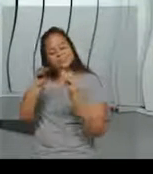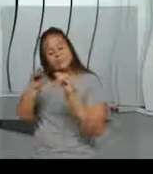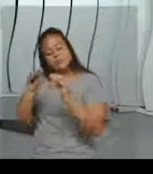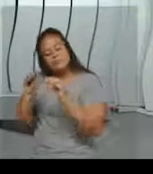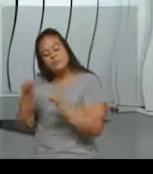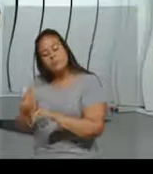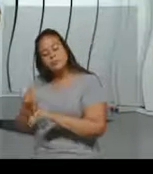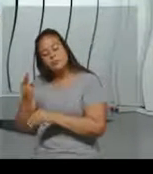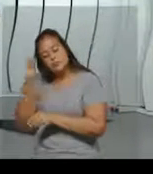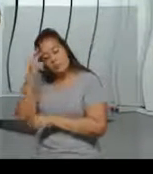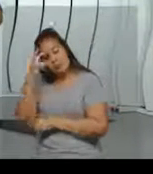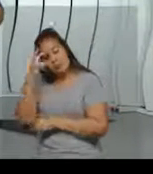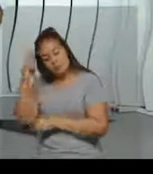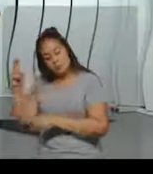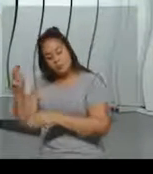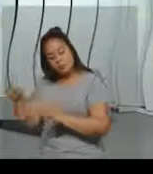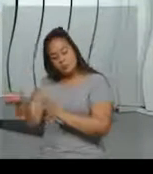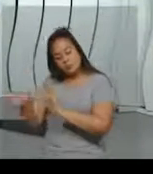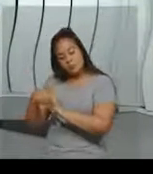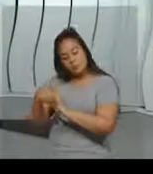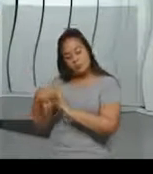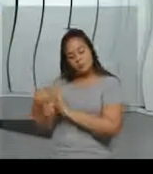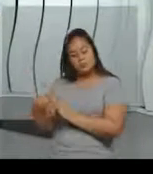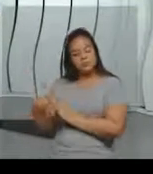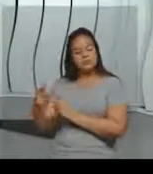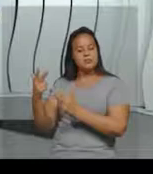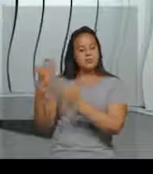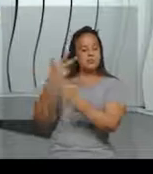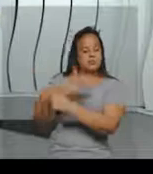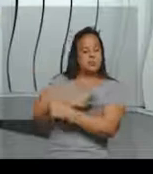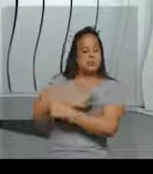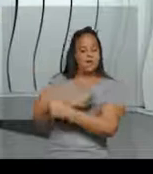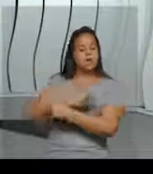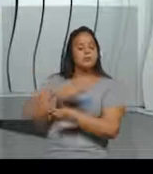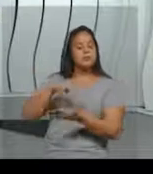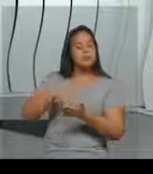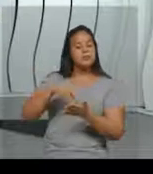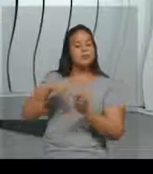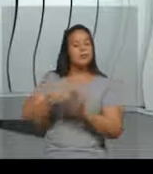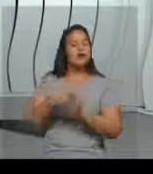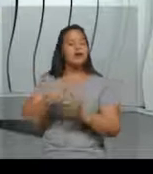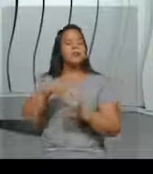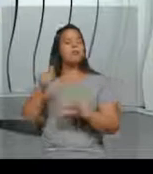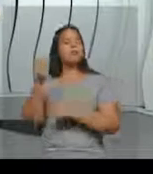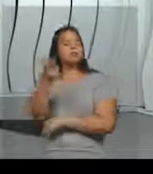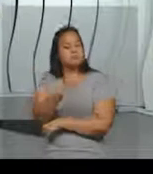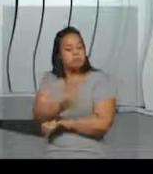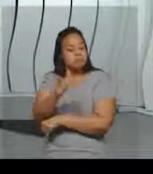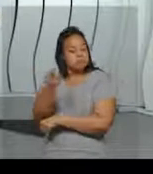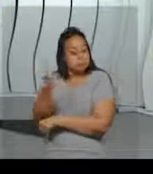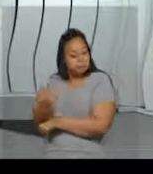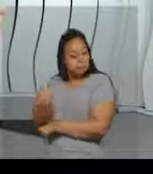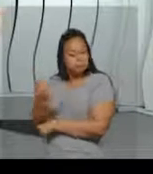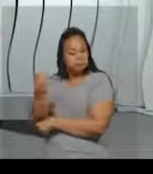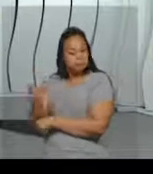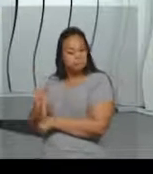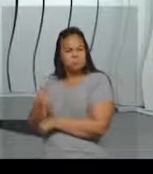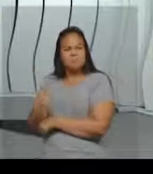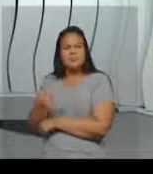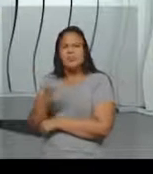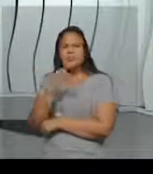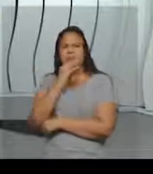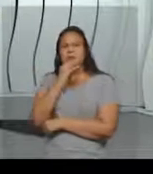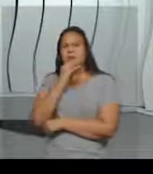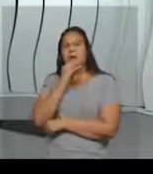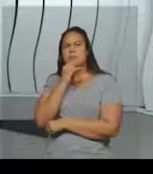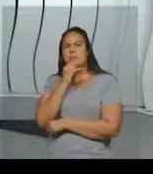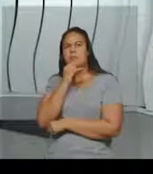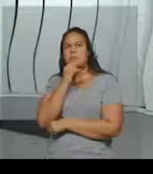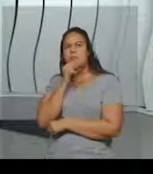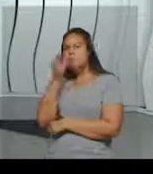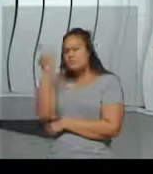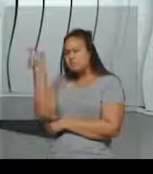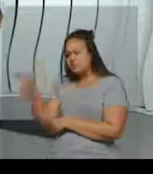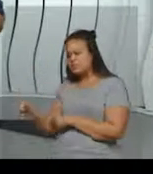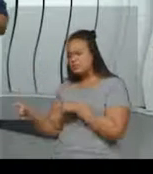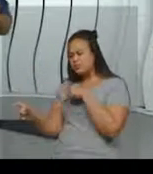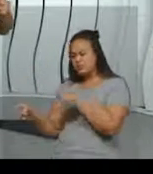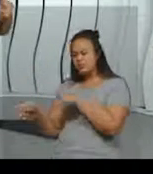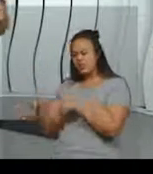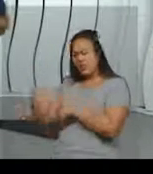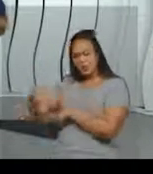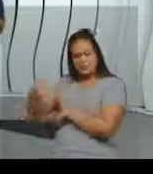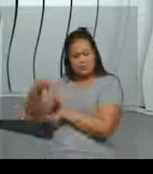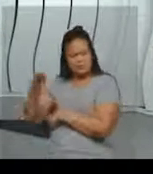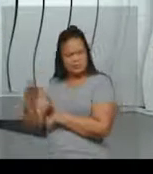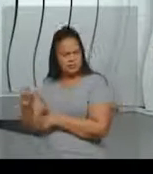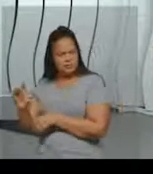transportado para a cultura hip hop e ressignificado, porque tanto se você ouvir falar ciclano é MC, provavelmente você